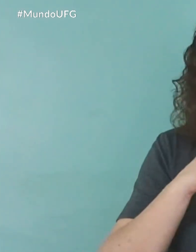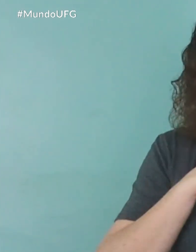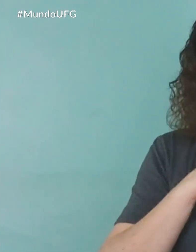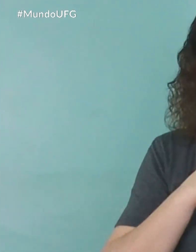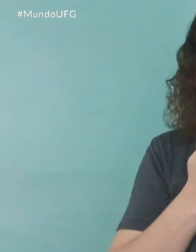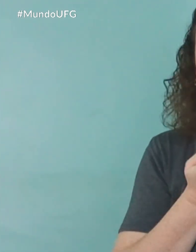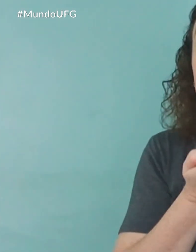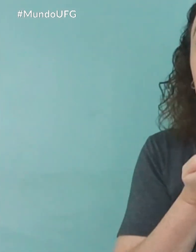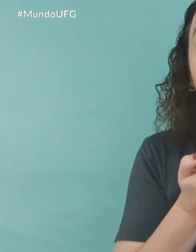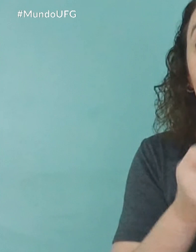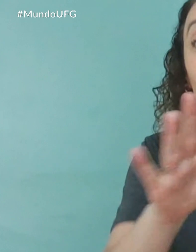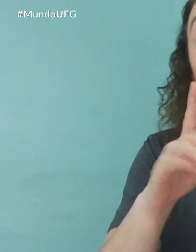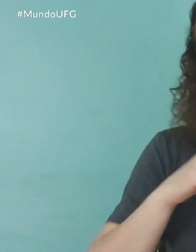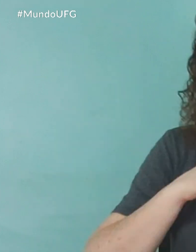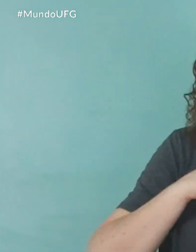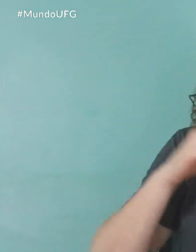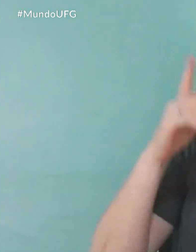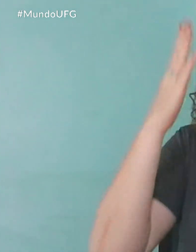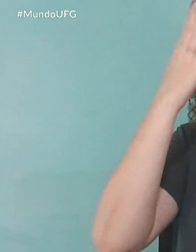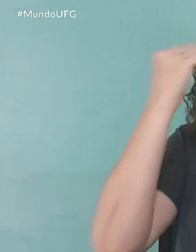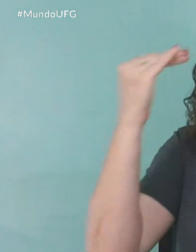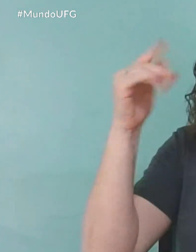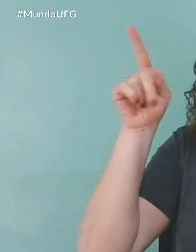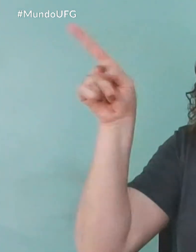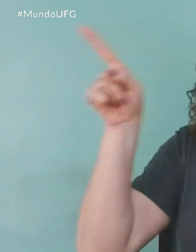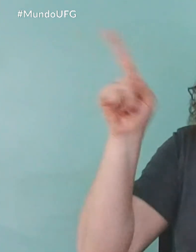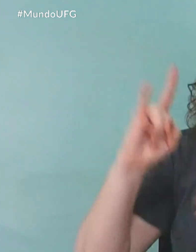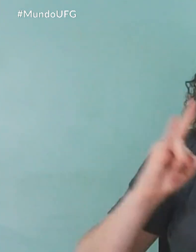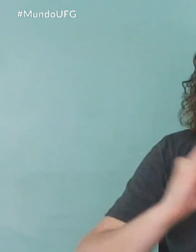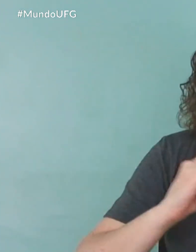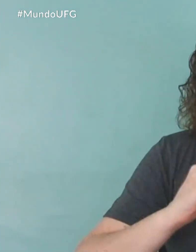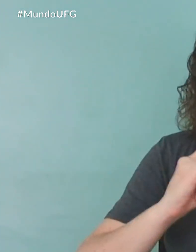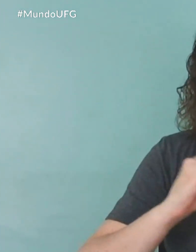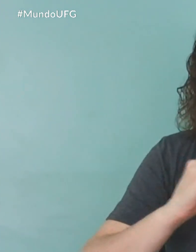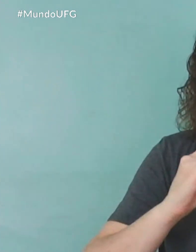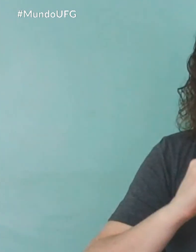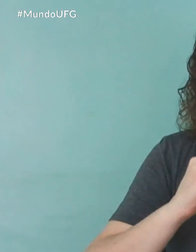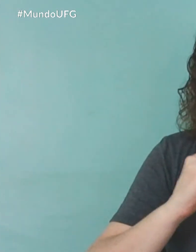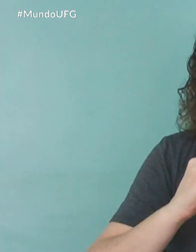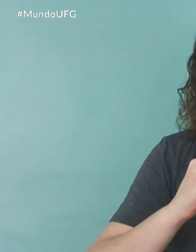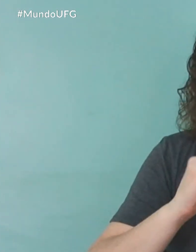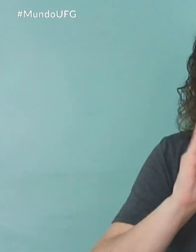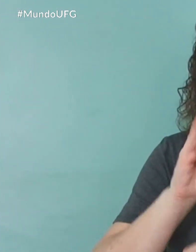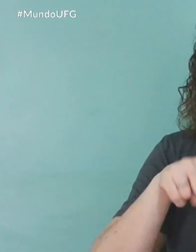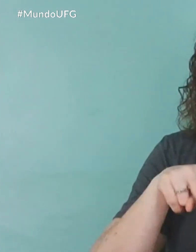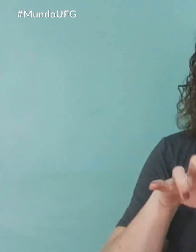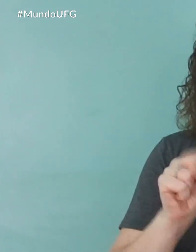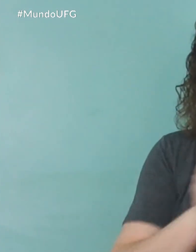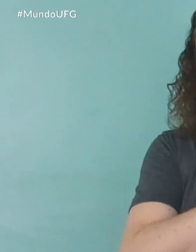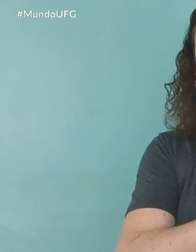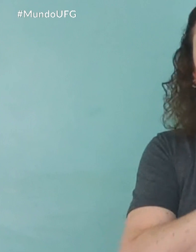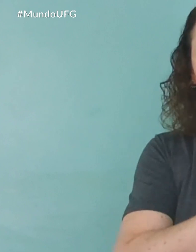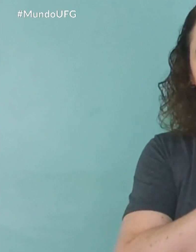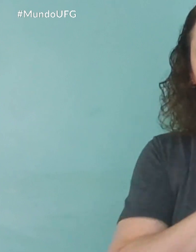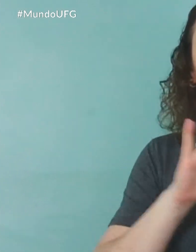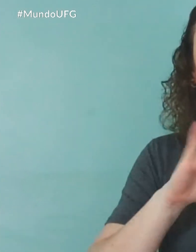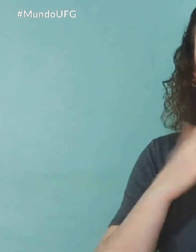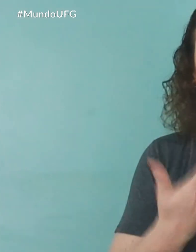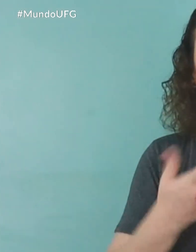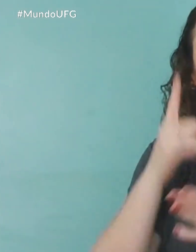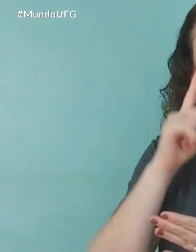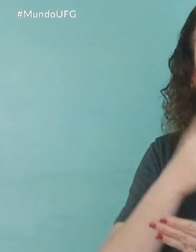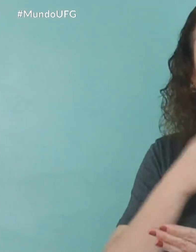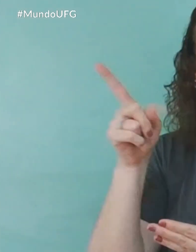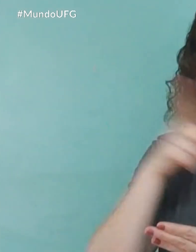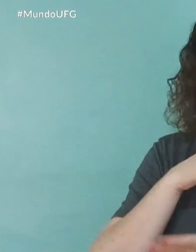publicações no Sul, em São Paulo, nós temos algumas escolas, né? No INES, né, que é o